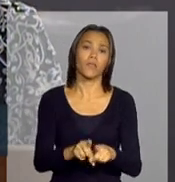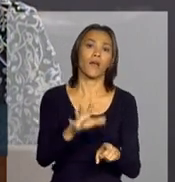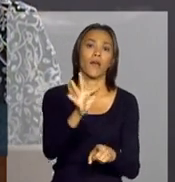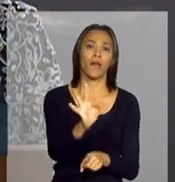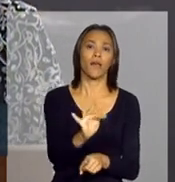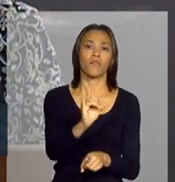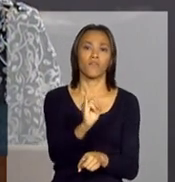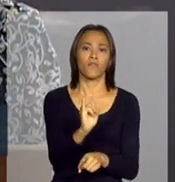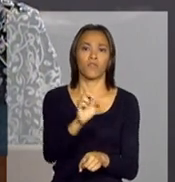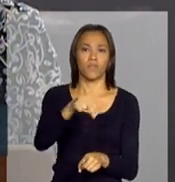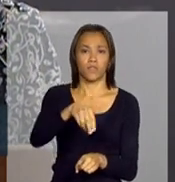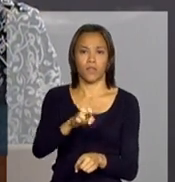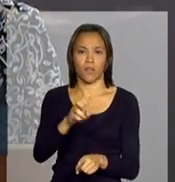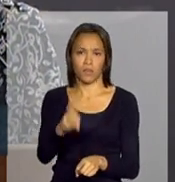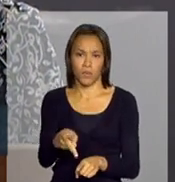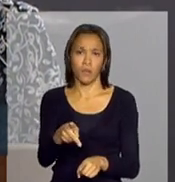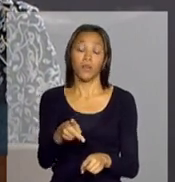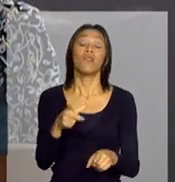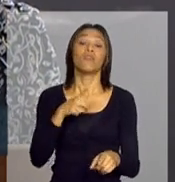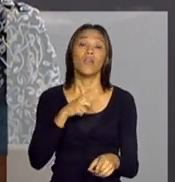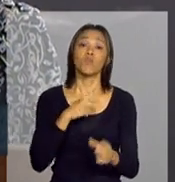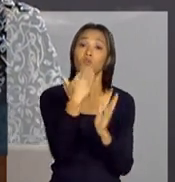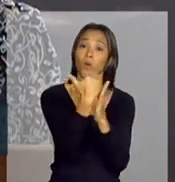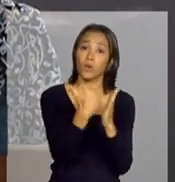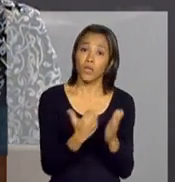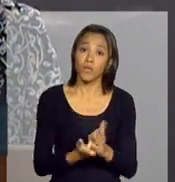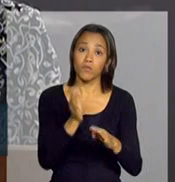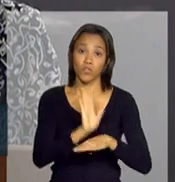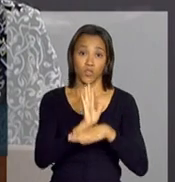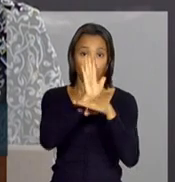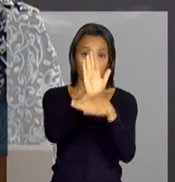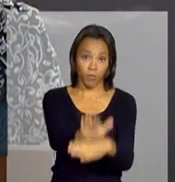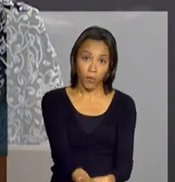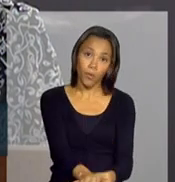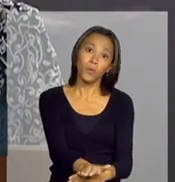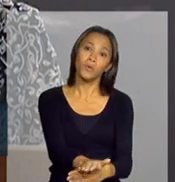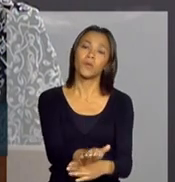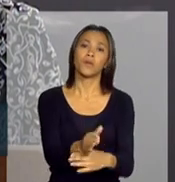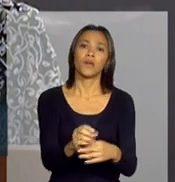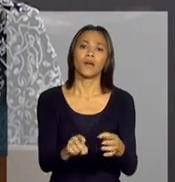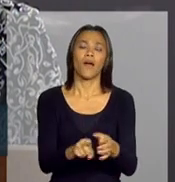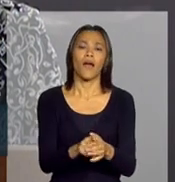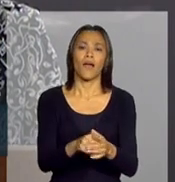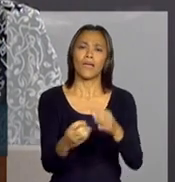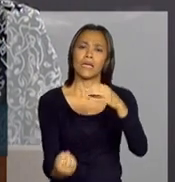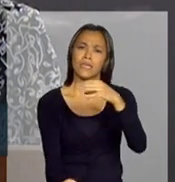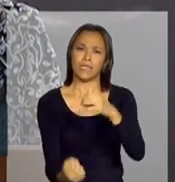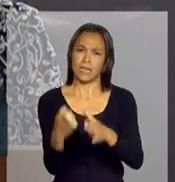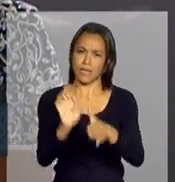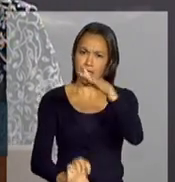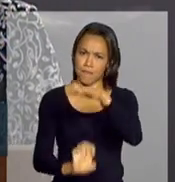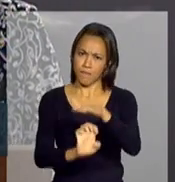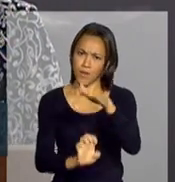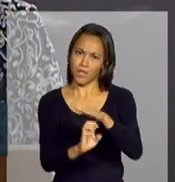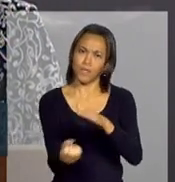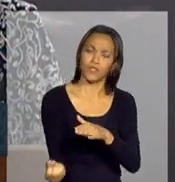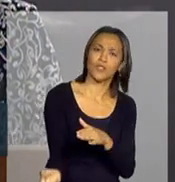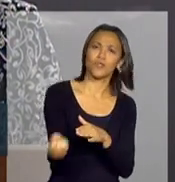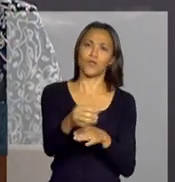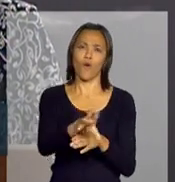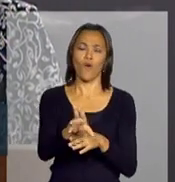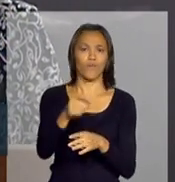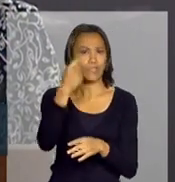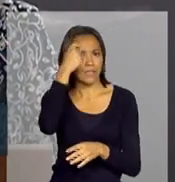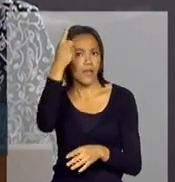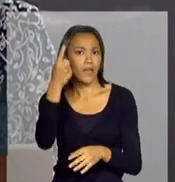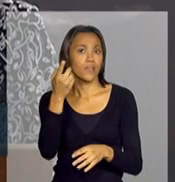fep temos programas de apoio à Constituição de empresas inovadoras aprendemos que o